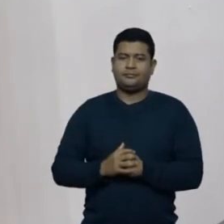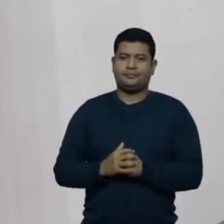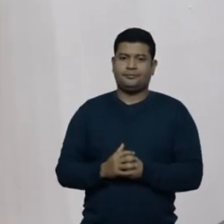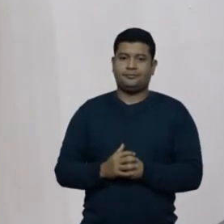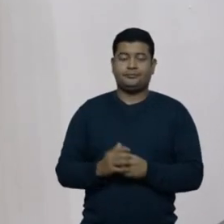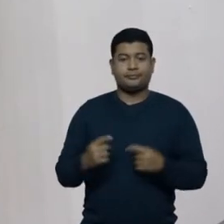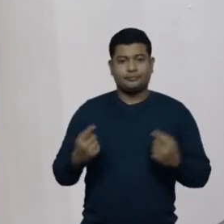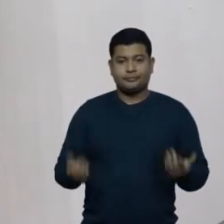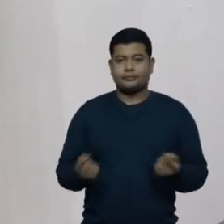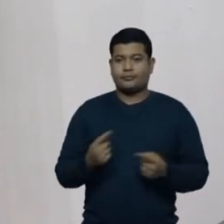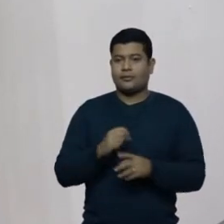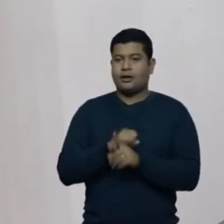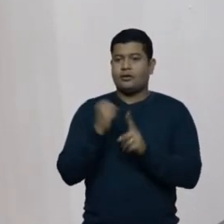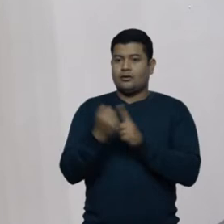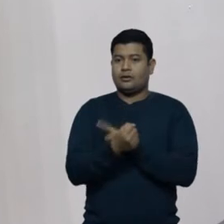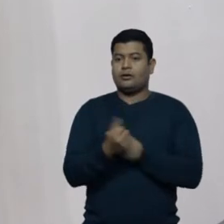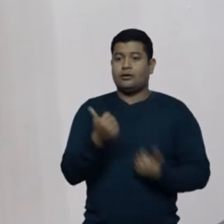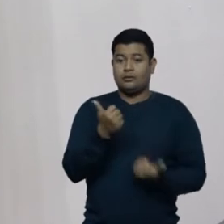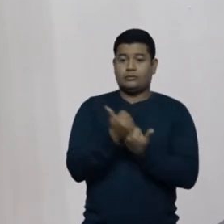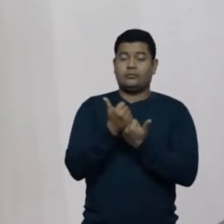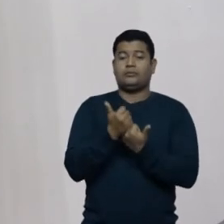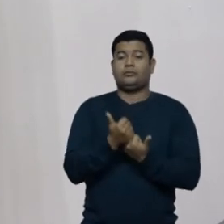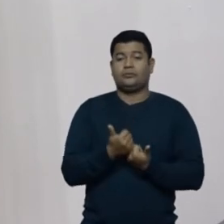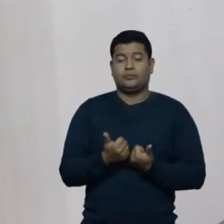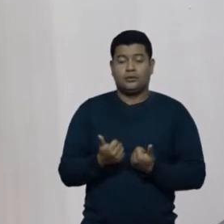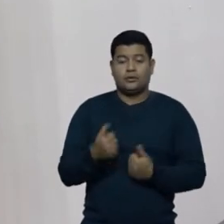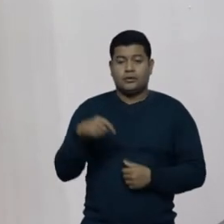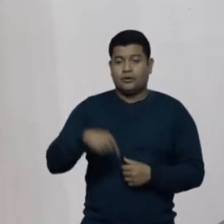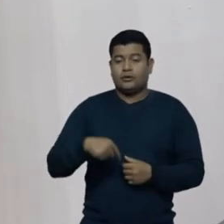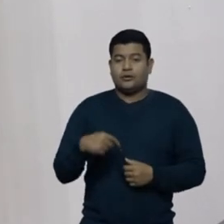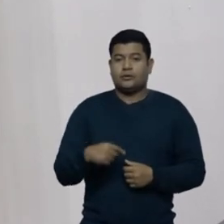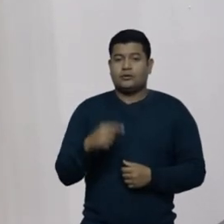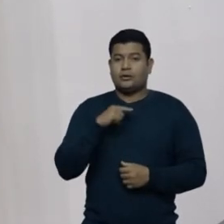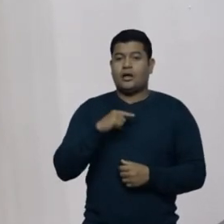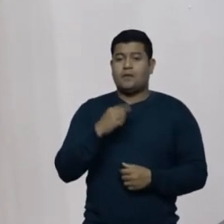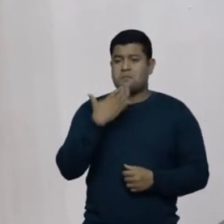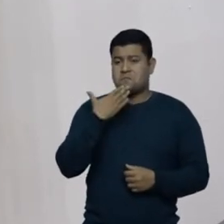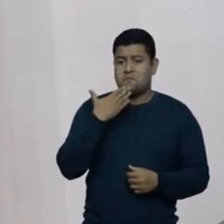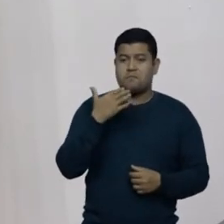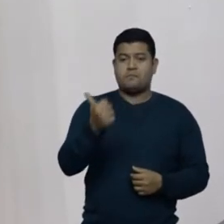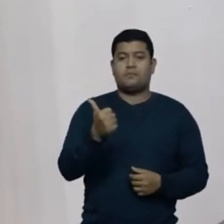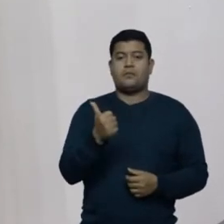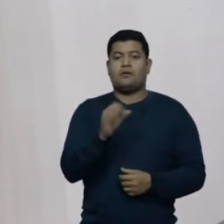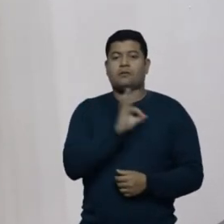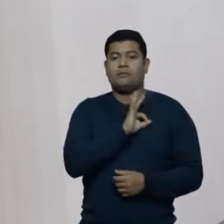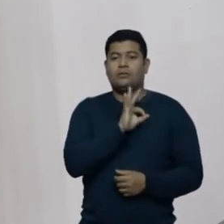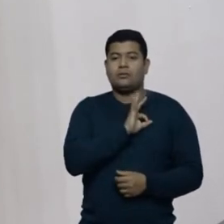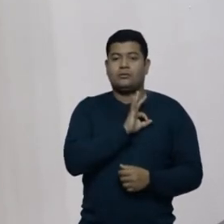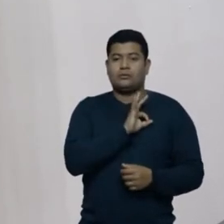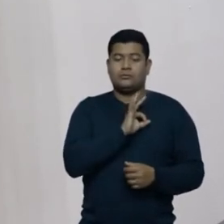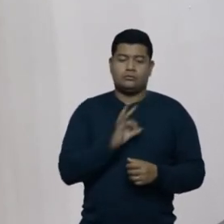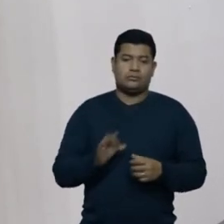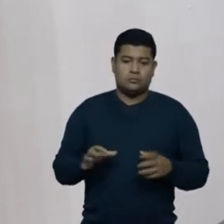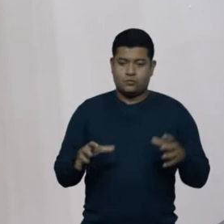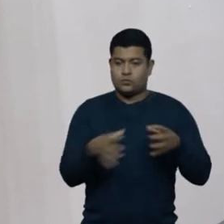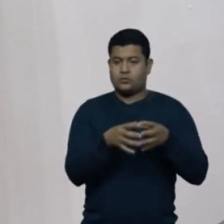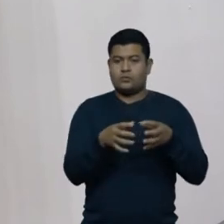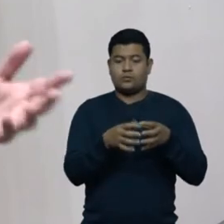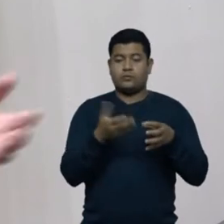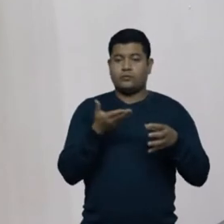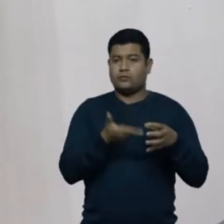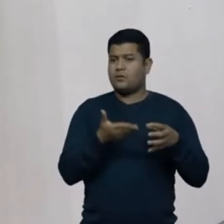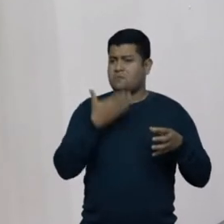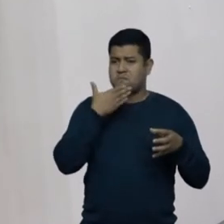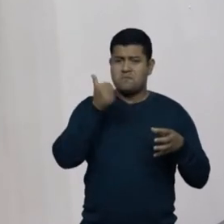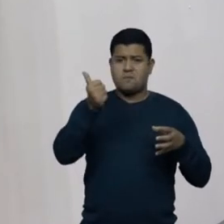sociedade apoia, nós temos a melhor polícia do Brasil, seja militar, civil,